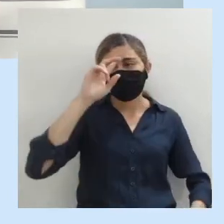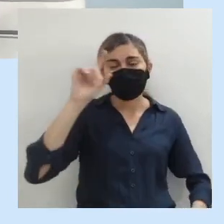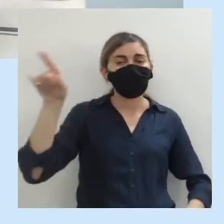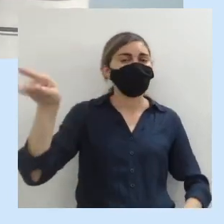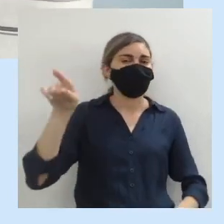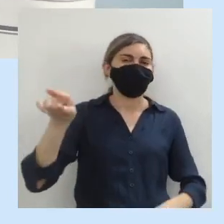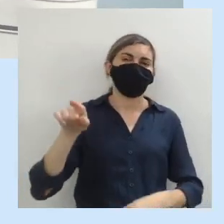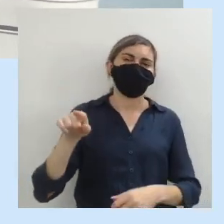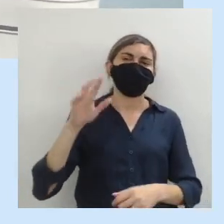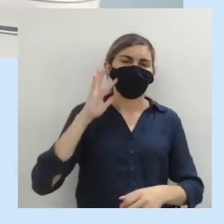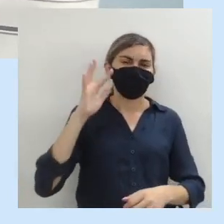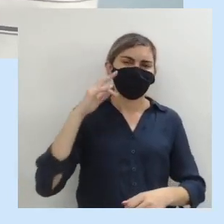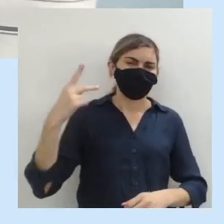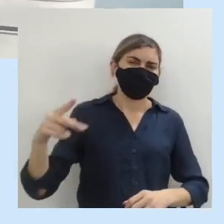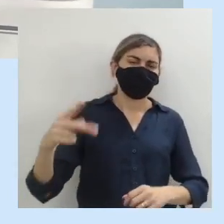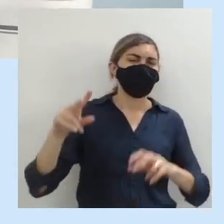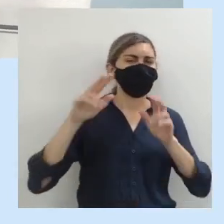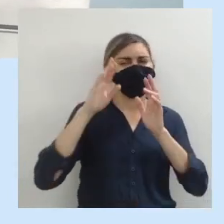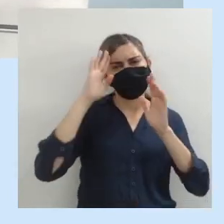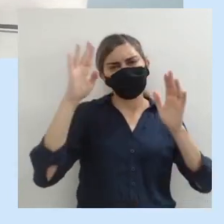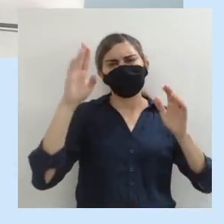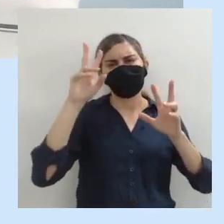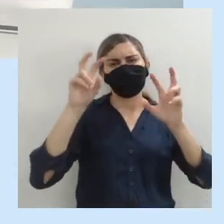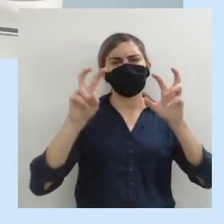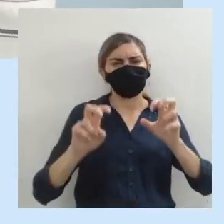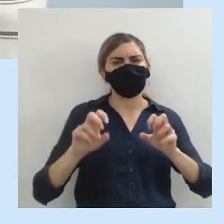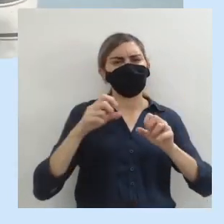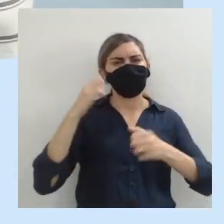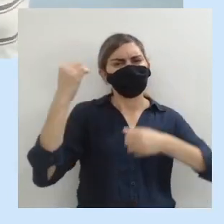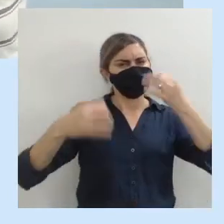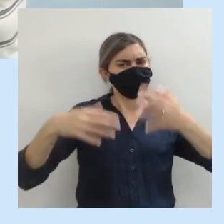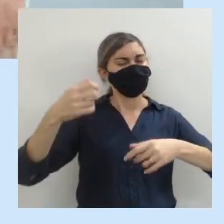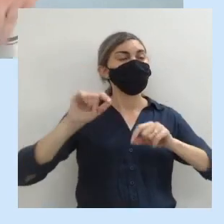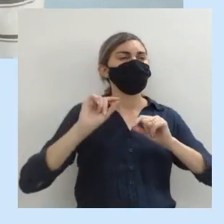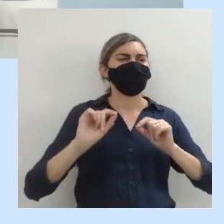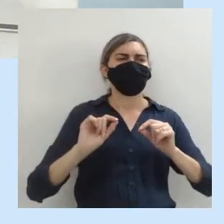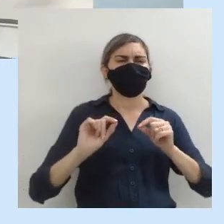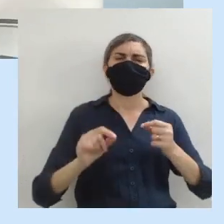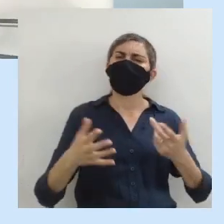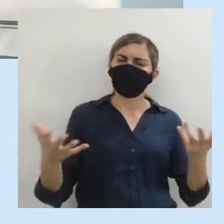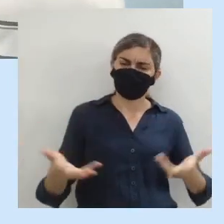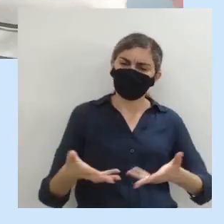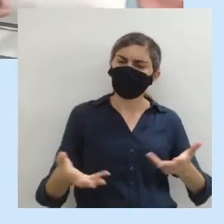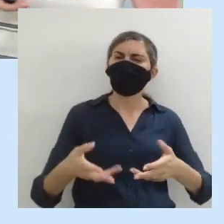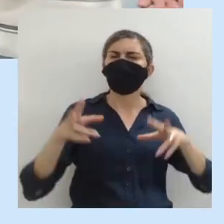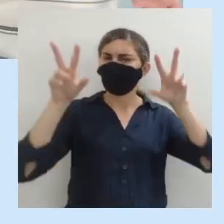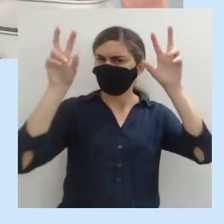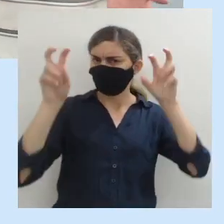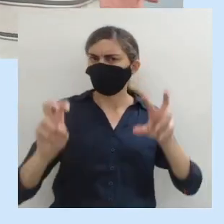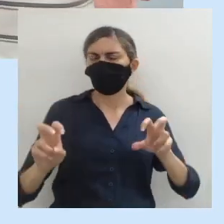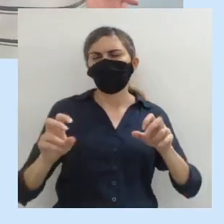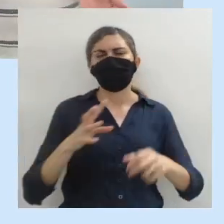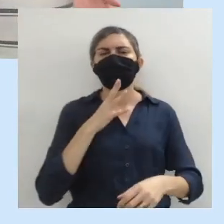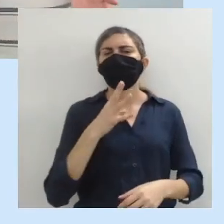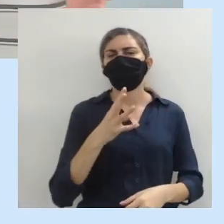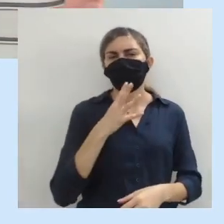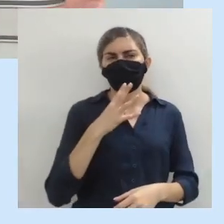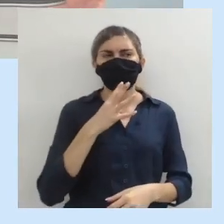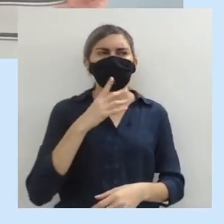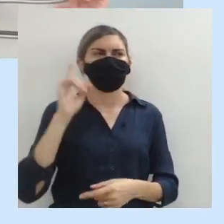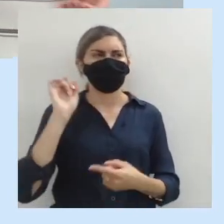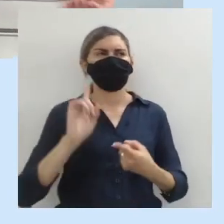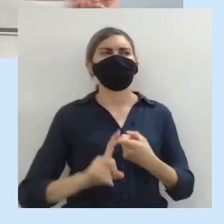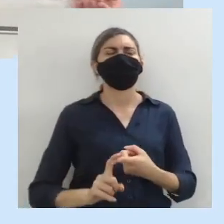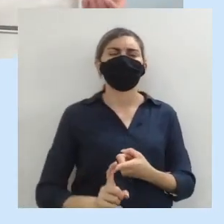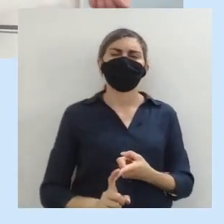Aquino. Os principais temas explorados por Tomás de Aquino são... Vamos agora conhecer os temas da filosofia